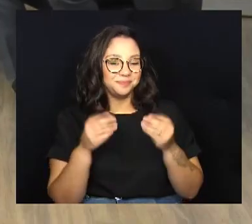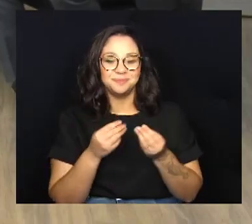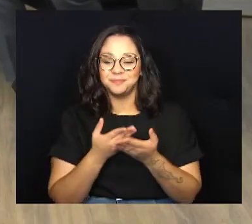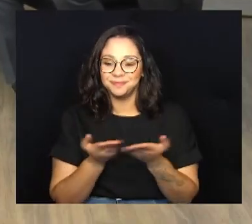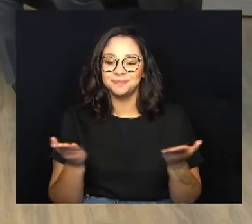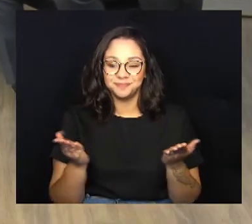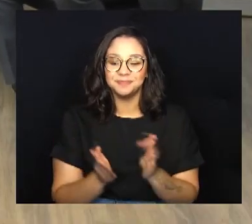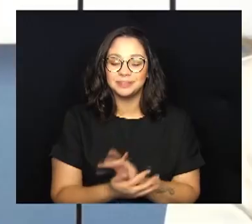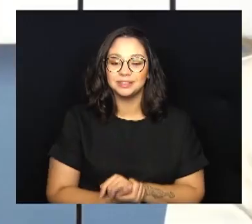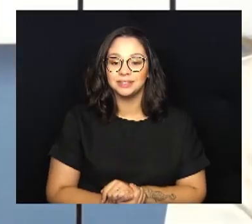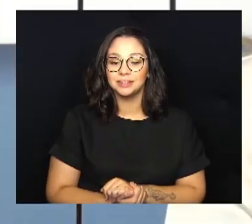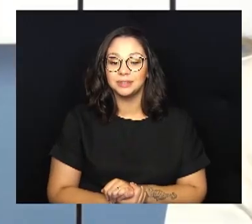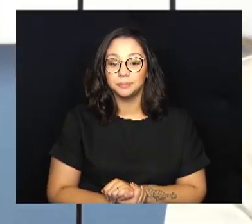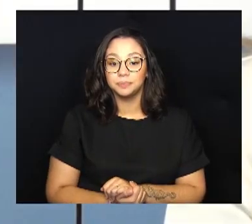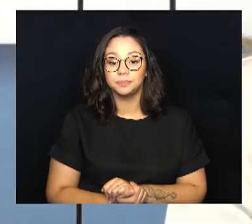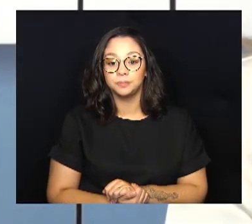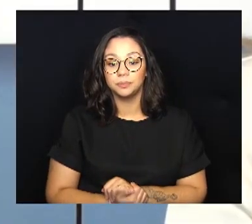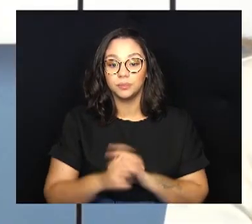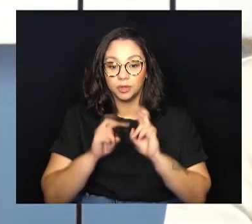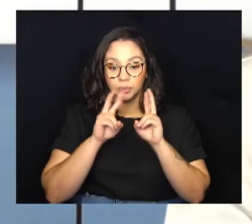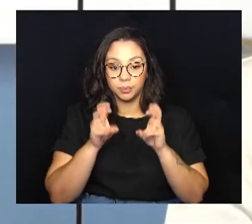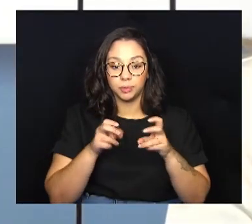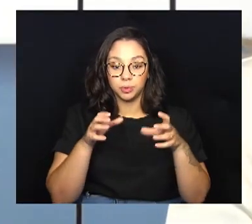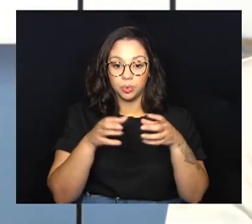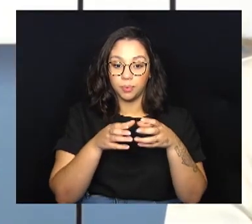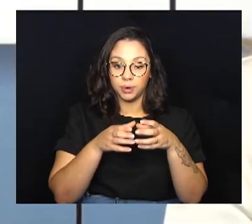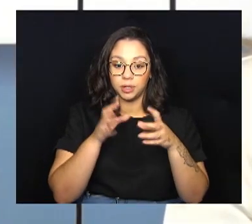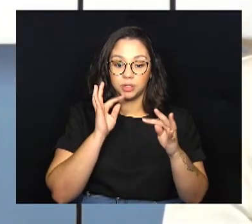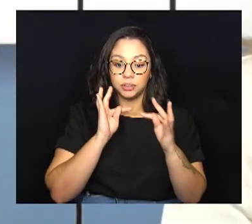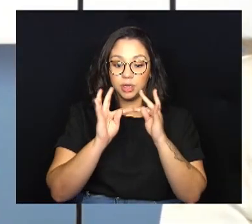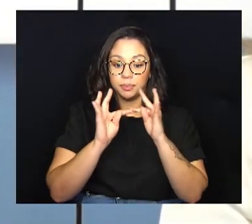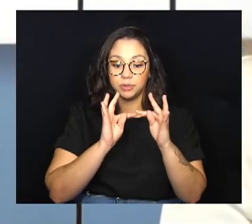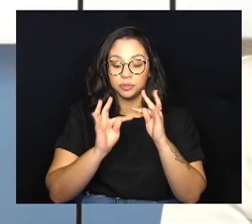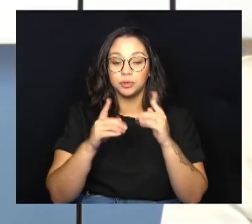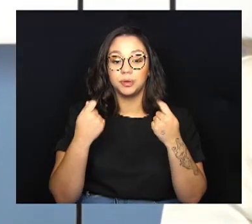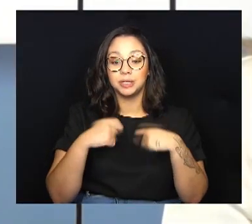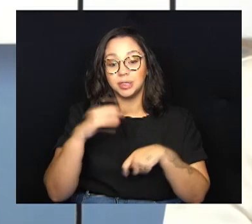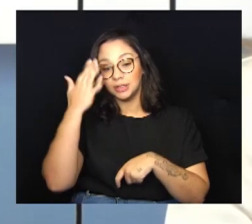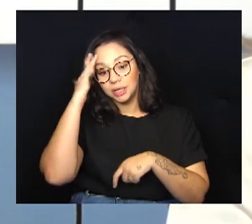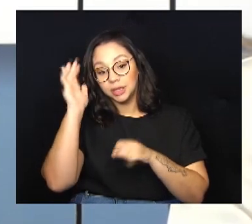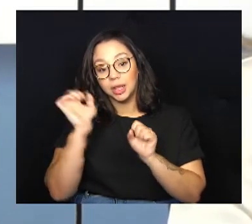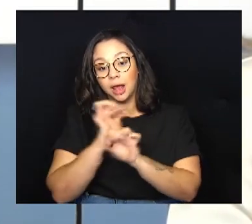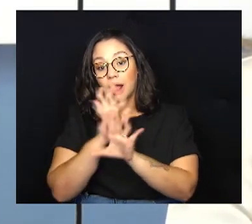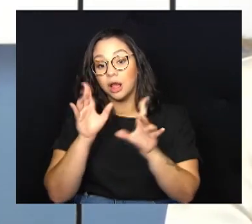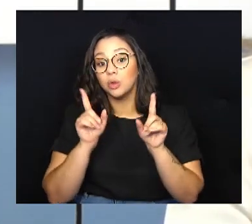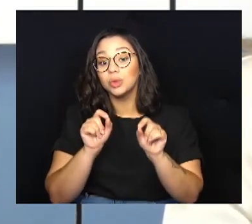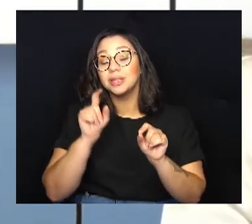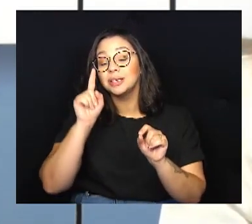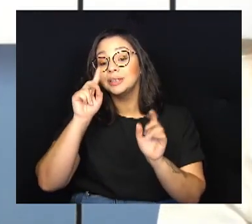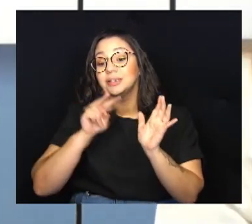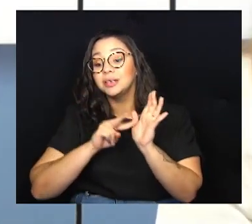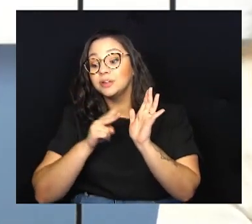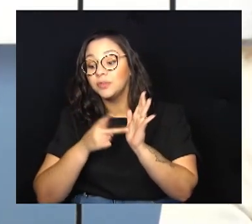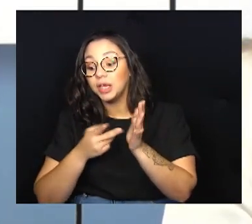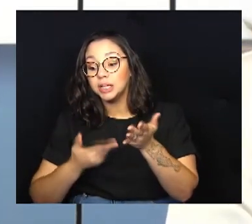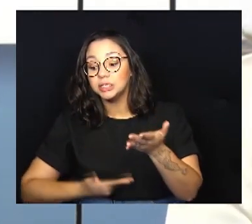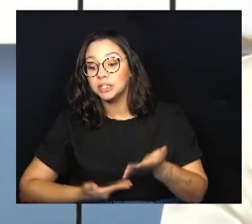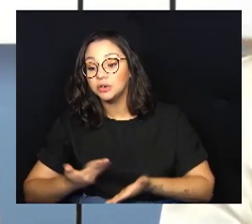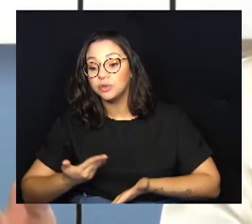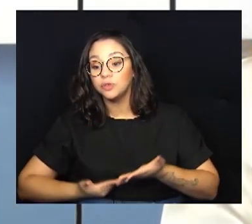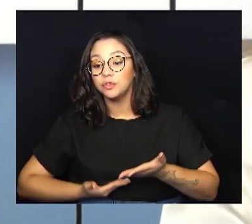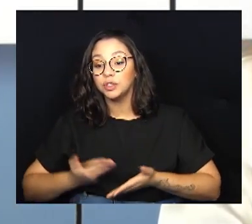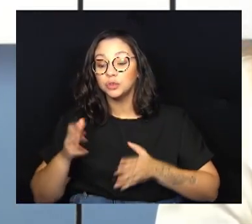os prefeitos dessa região para que ataque esses problemas e ataque com muita vontade de